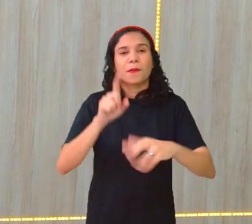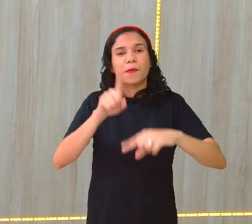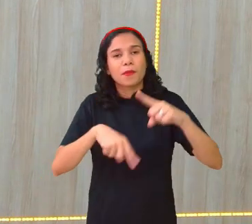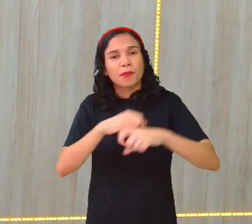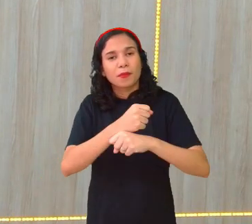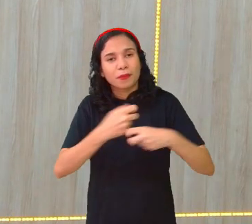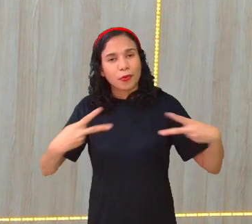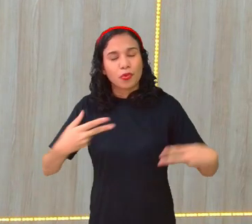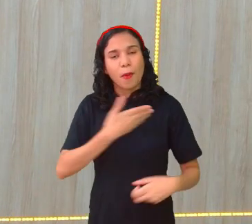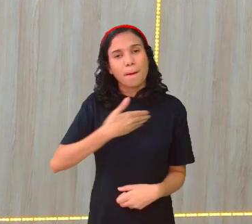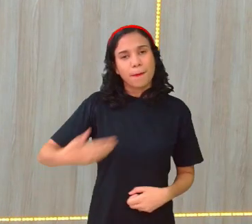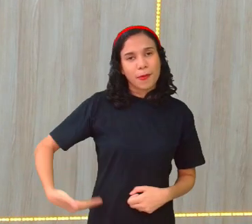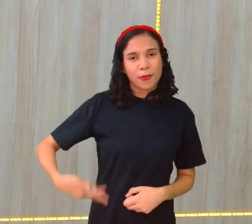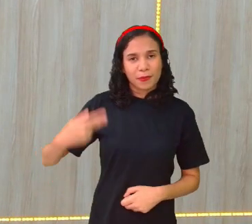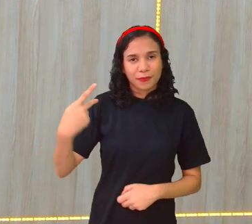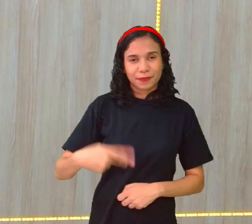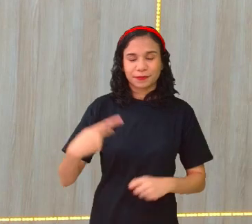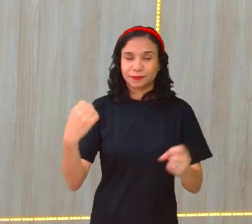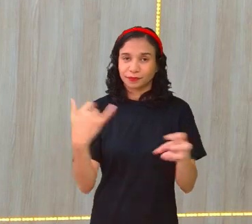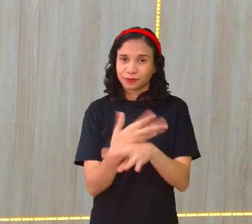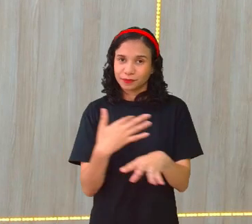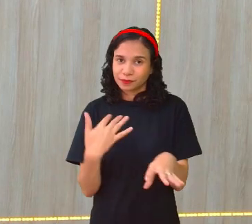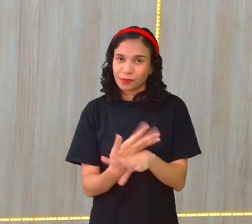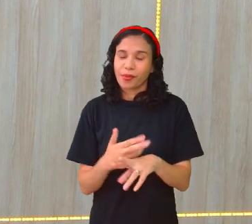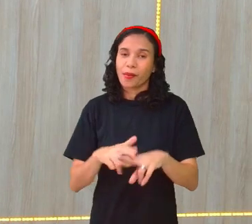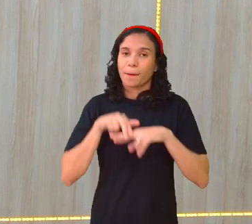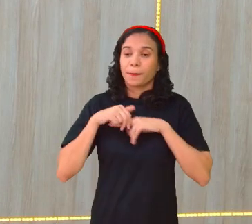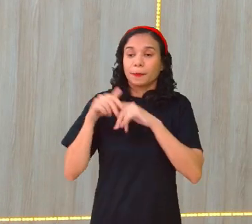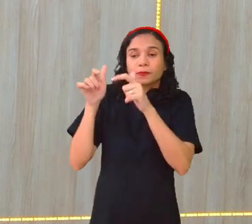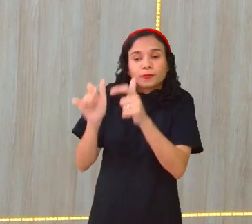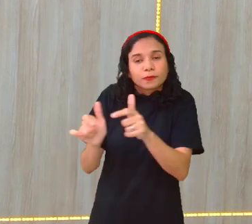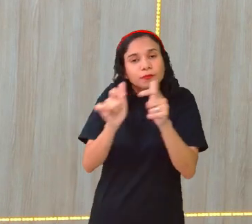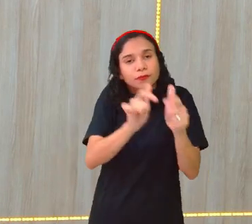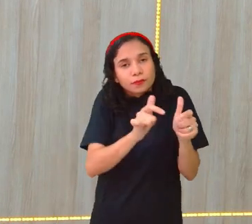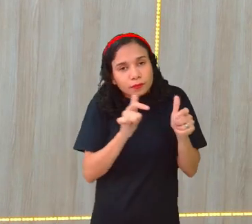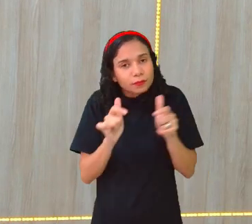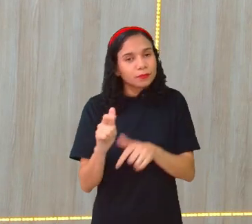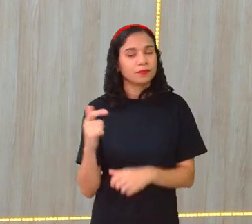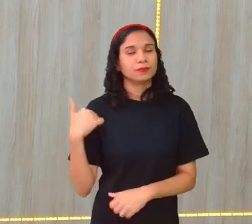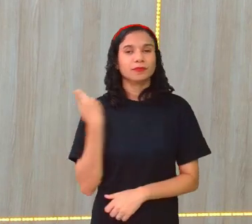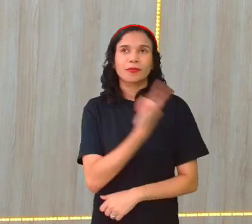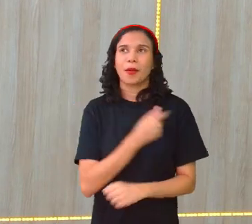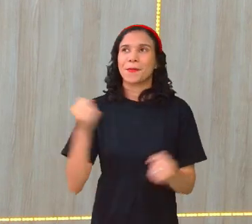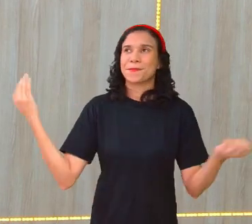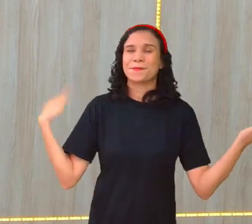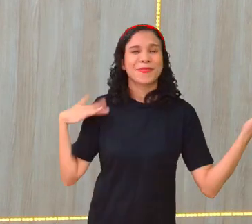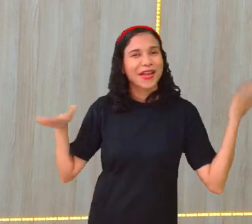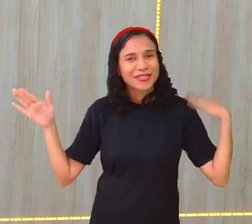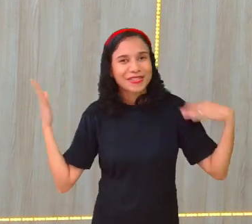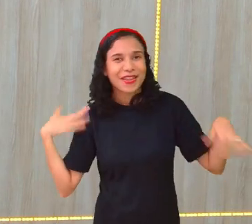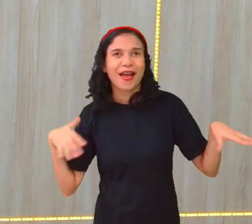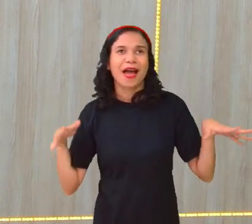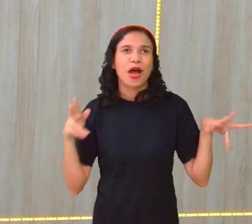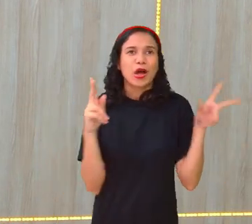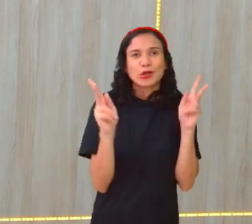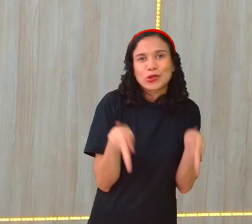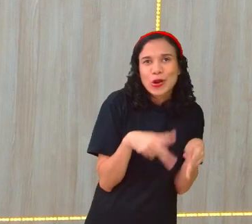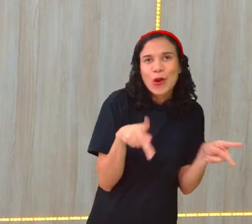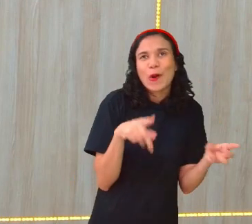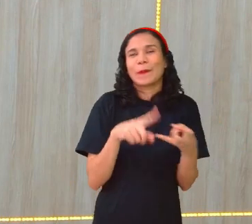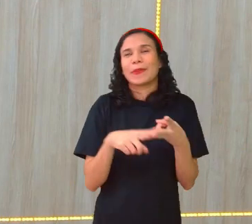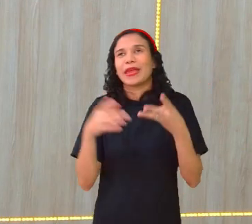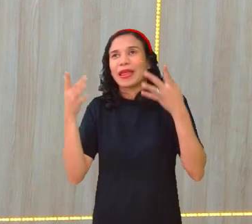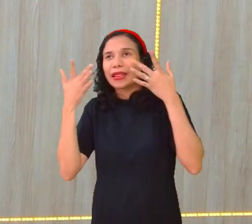que existem aqui na nossa cidade. Então, esses locais que nós vamos passear, shoppings,